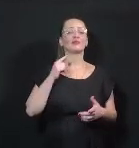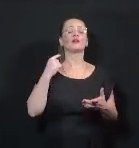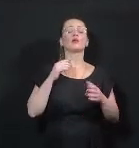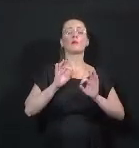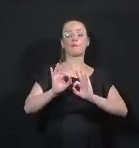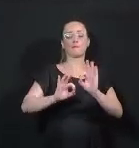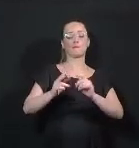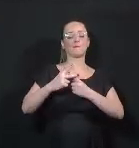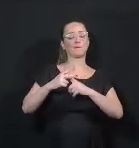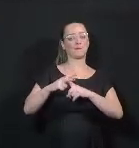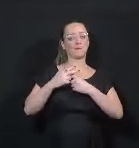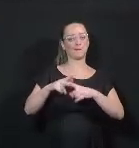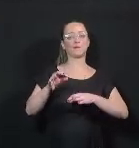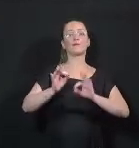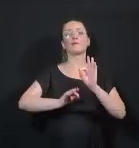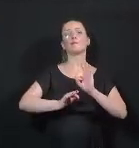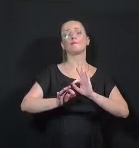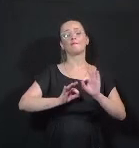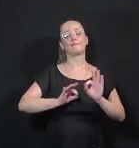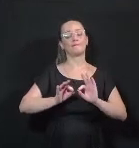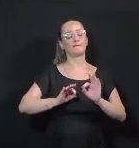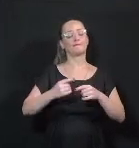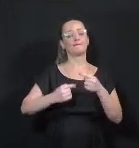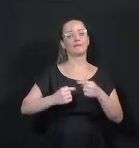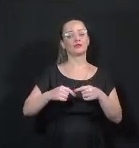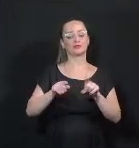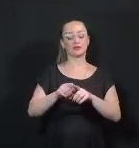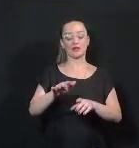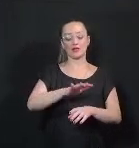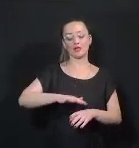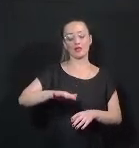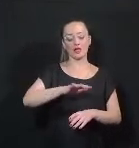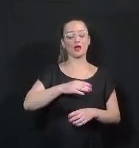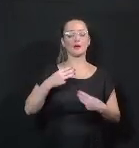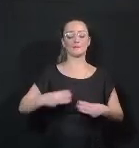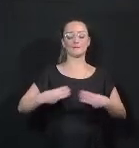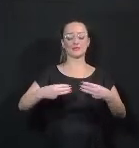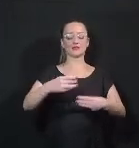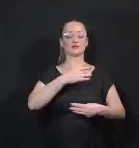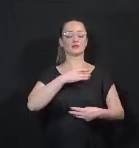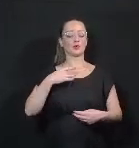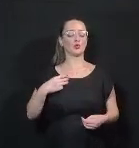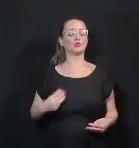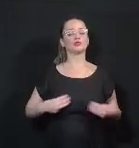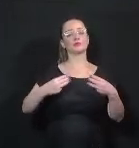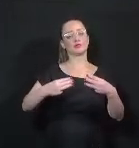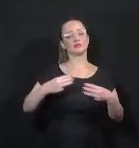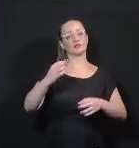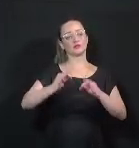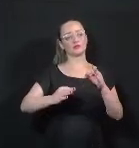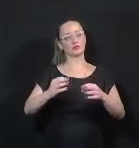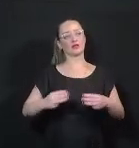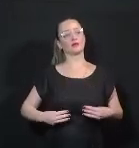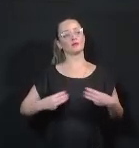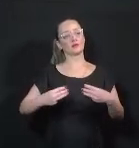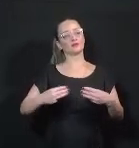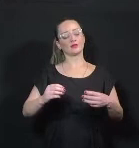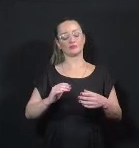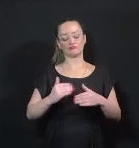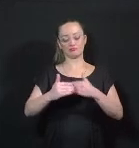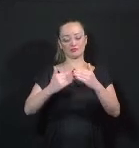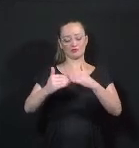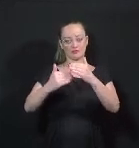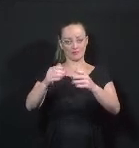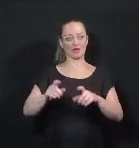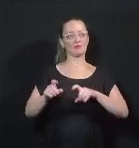concertação, né, de políticas que abrange o Ministério da Saúde, da Justiça, das cidades, do desenvolvimento agrário, porque nós estamos,